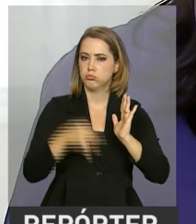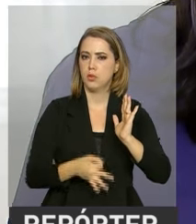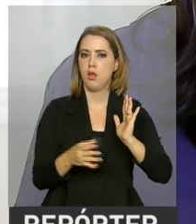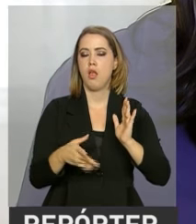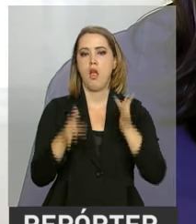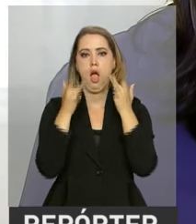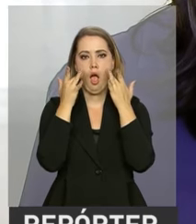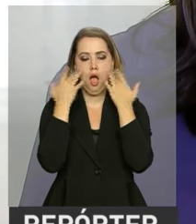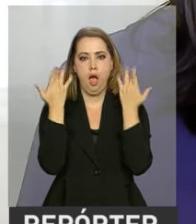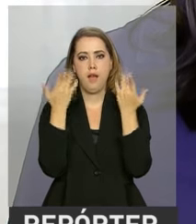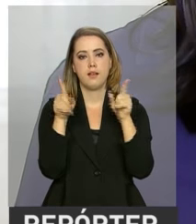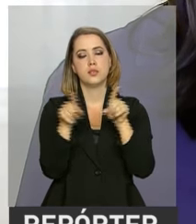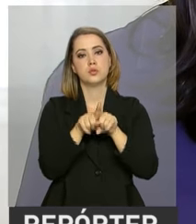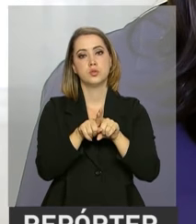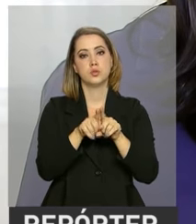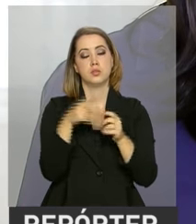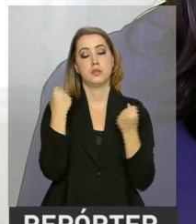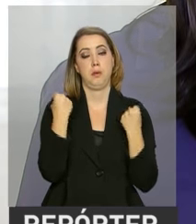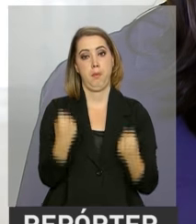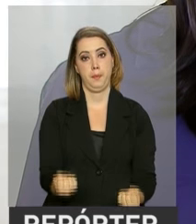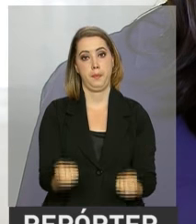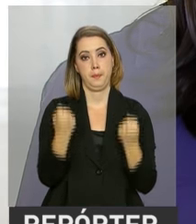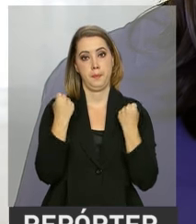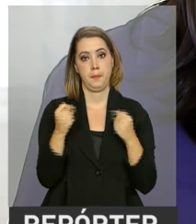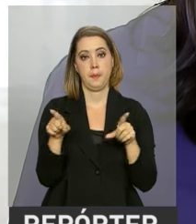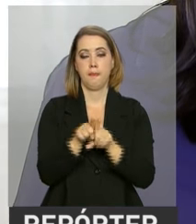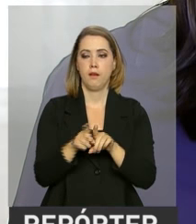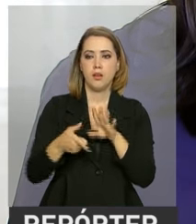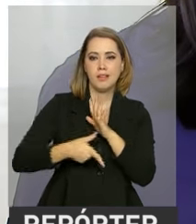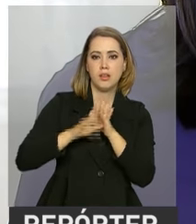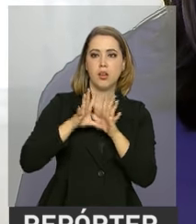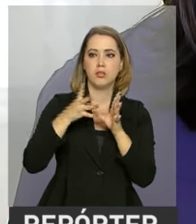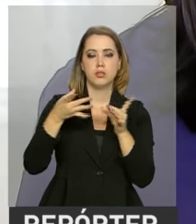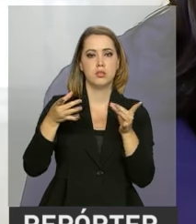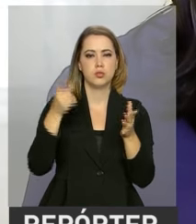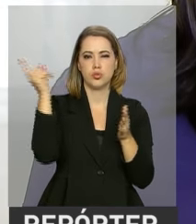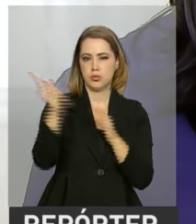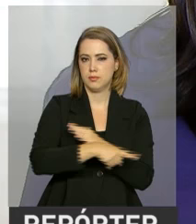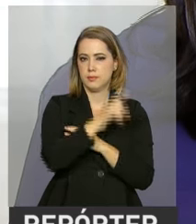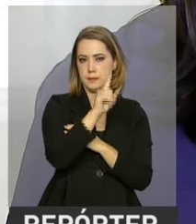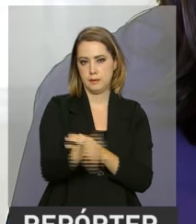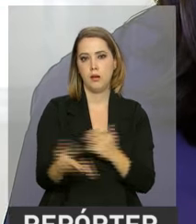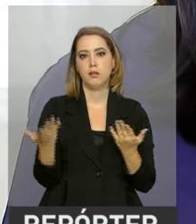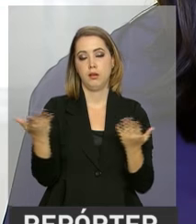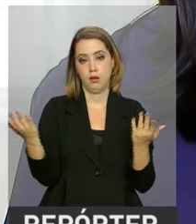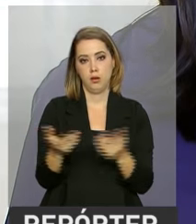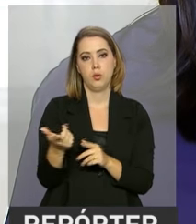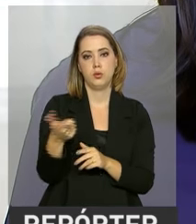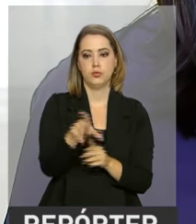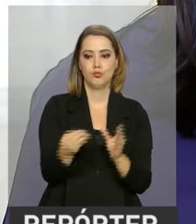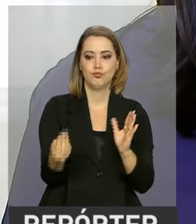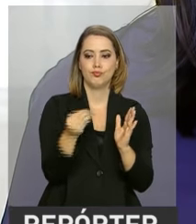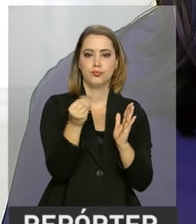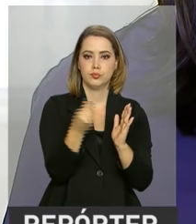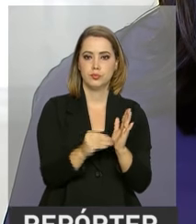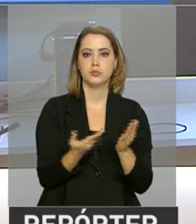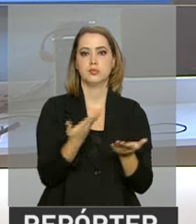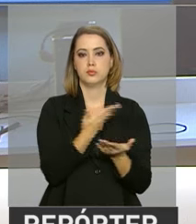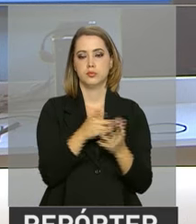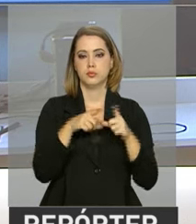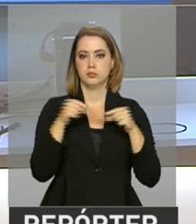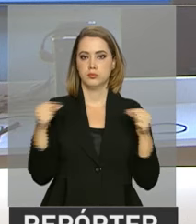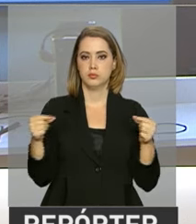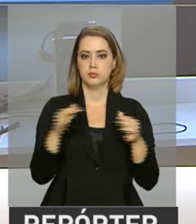Artes e educação física que tinham sido excluídas no texto original da Medida Provisória de Brasília Taíssa